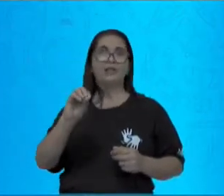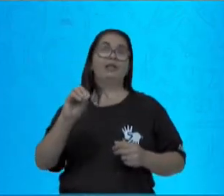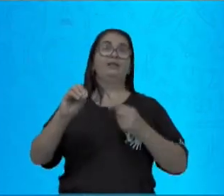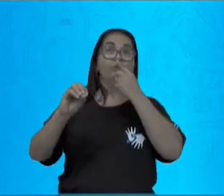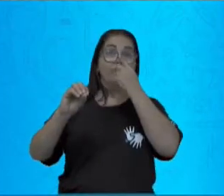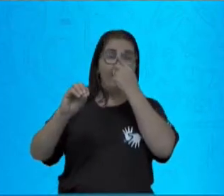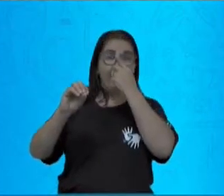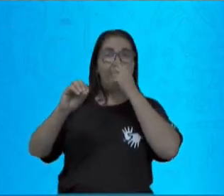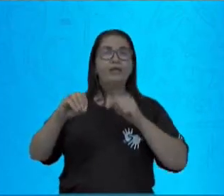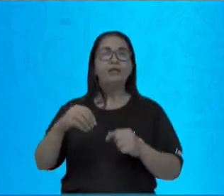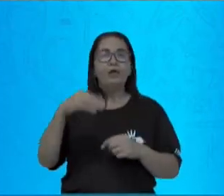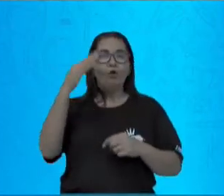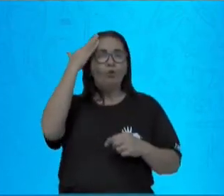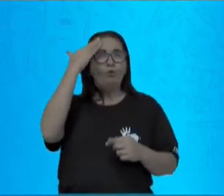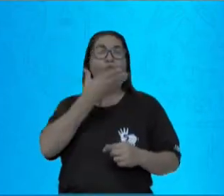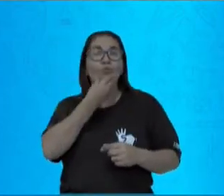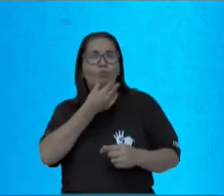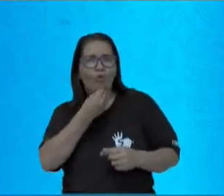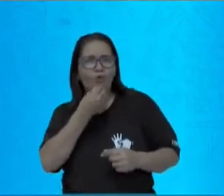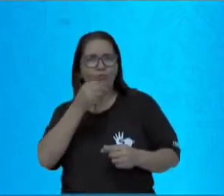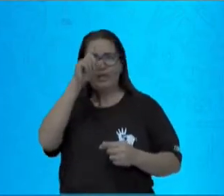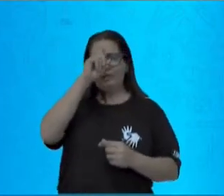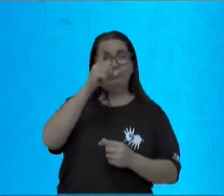Oliver Cromwell,